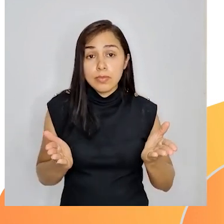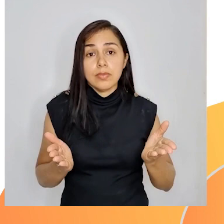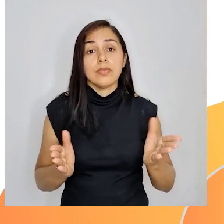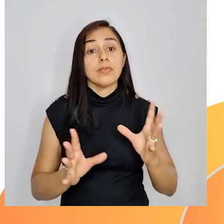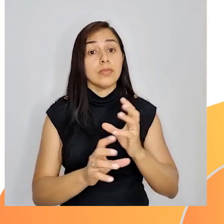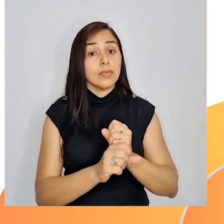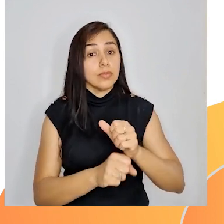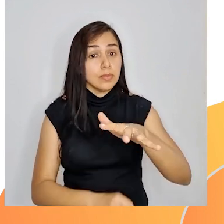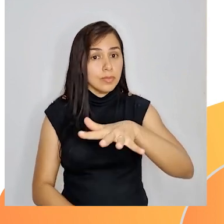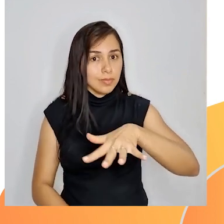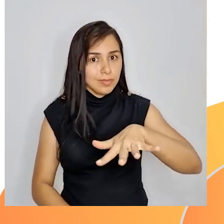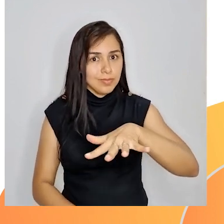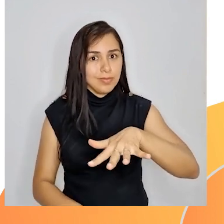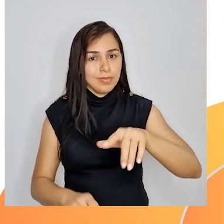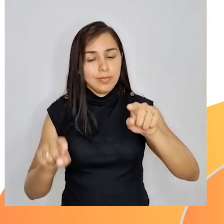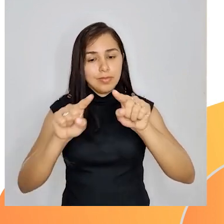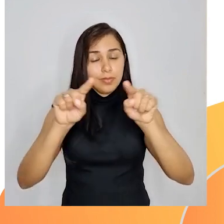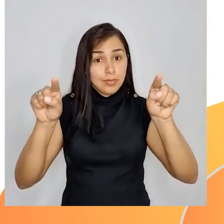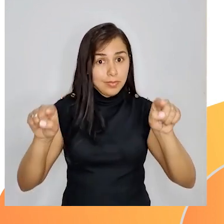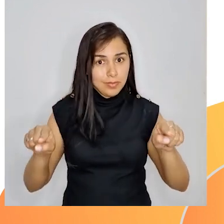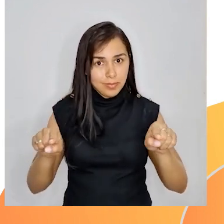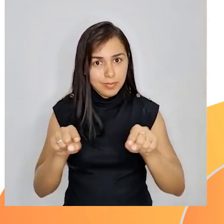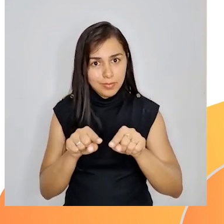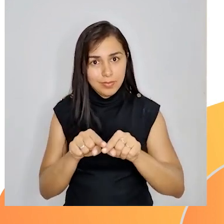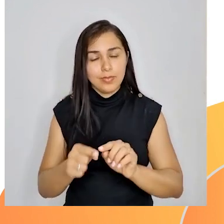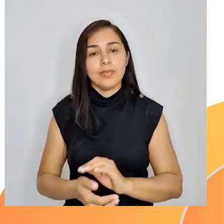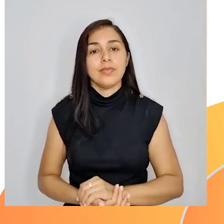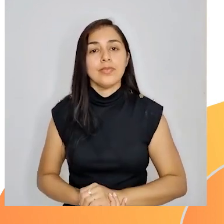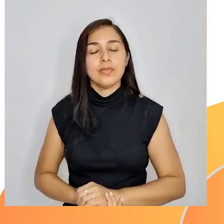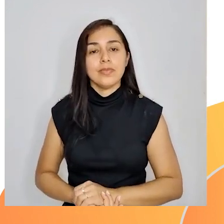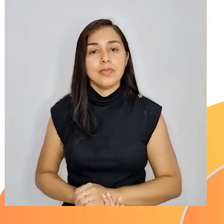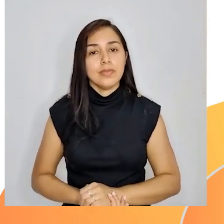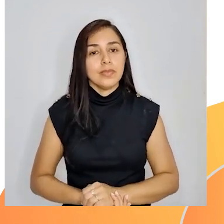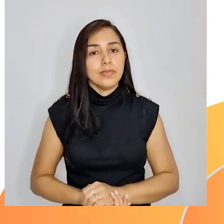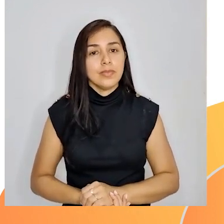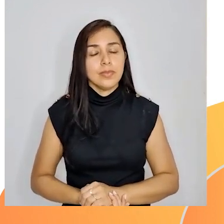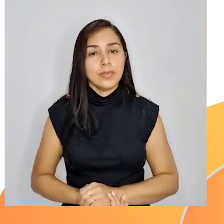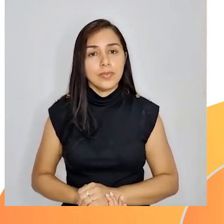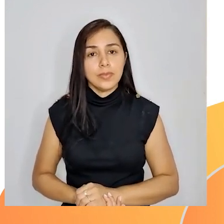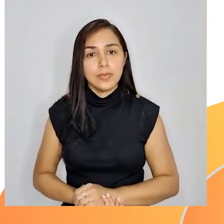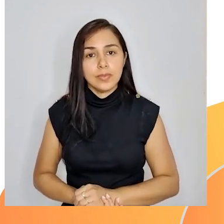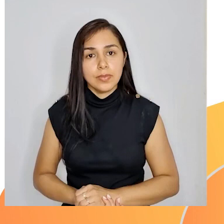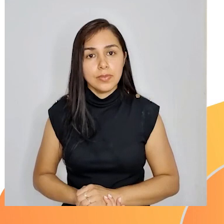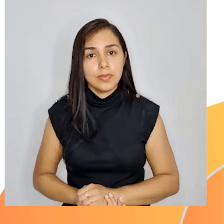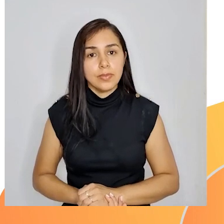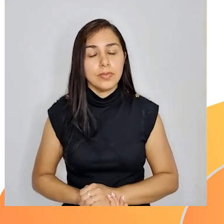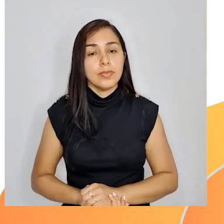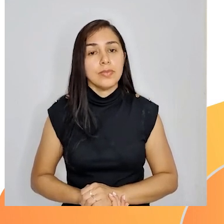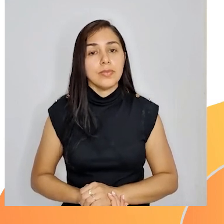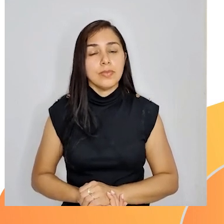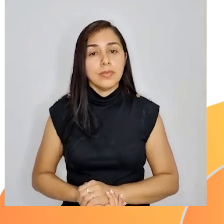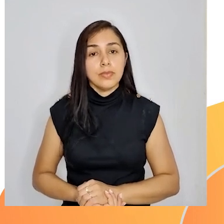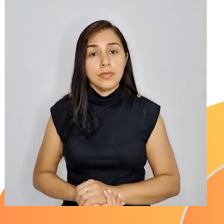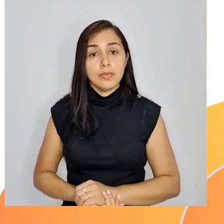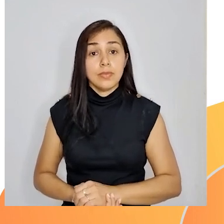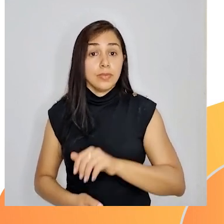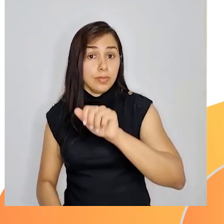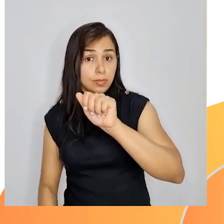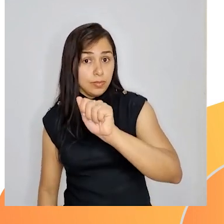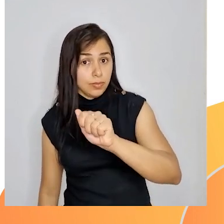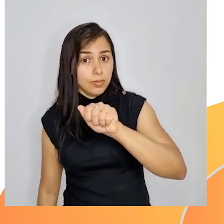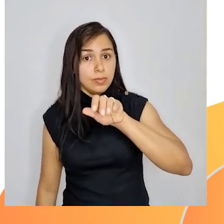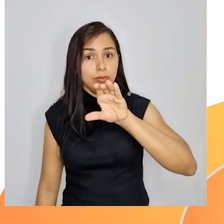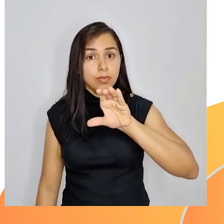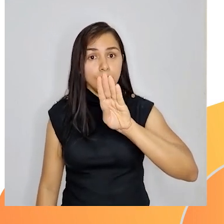a área desse retângulo certinho então olha só nós temos as relações a b